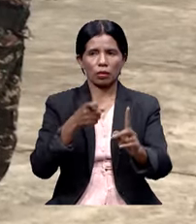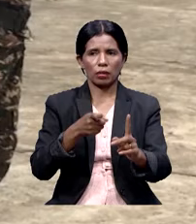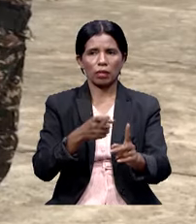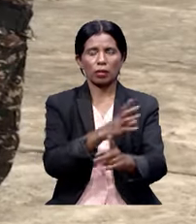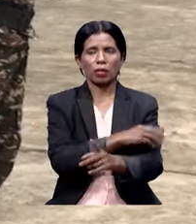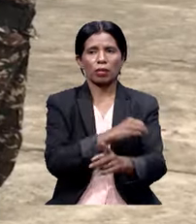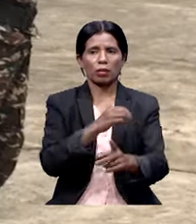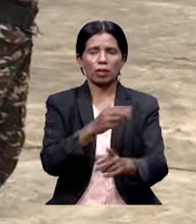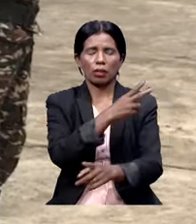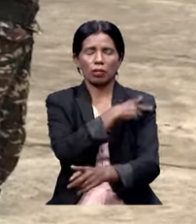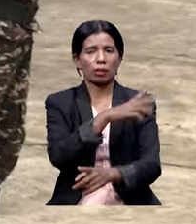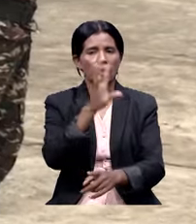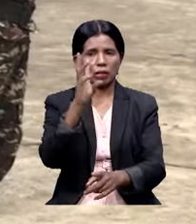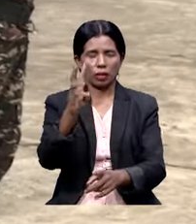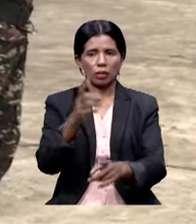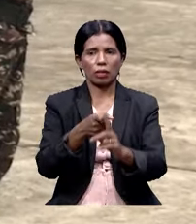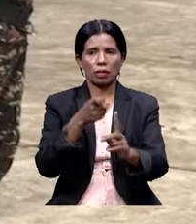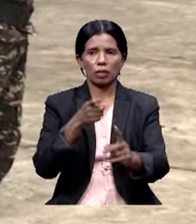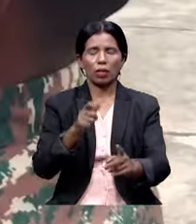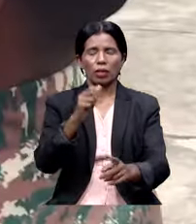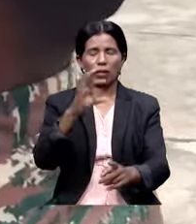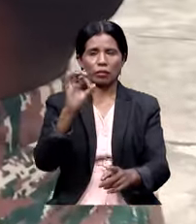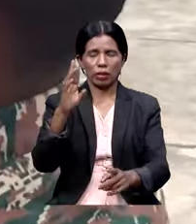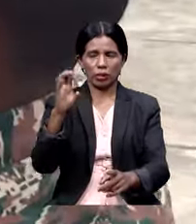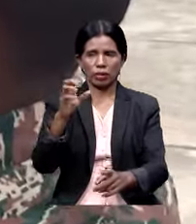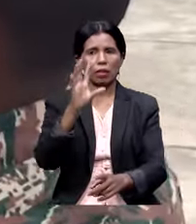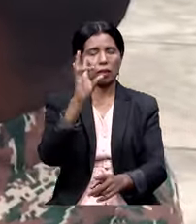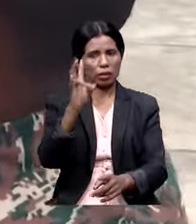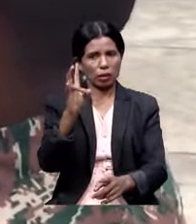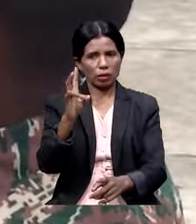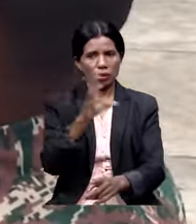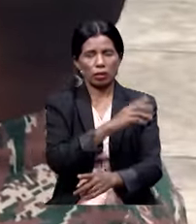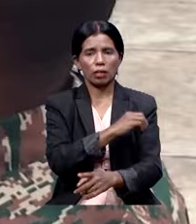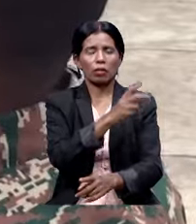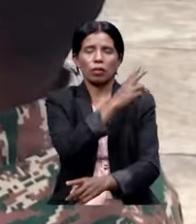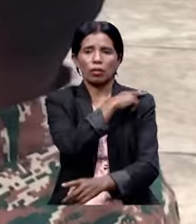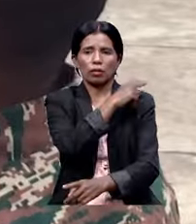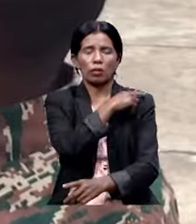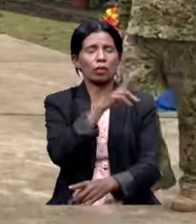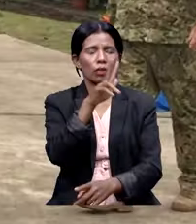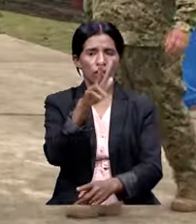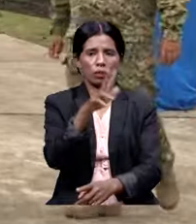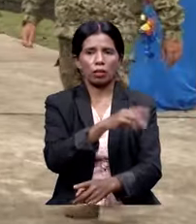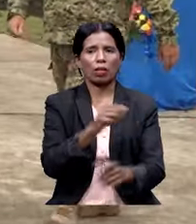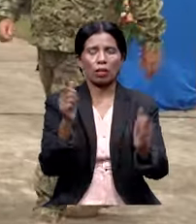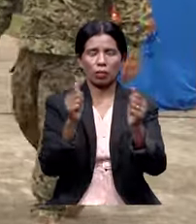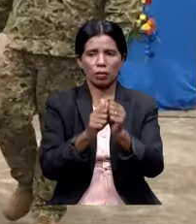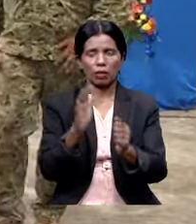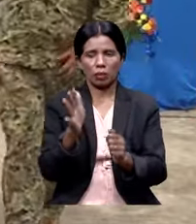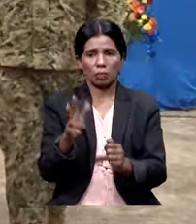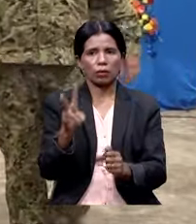promovido Capitão Nainen, posto Alferes Nenghitu, posto Sargento Naintolu, no posto Cabo Hamutuk Limanul